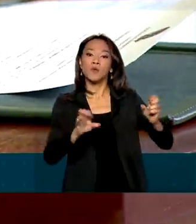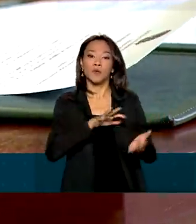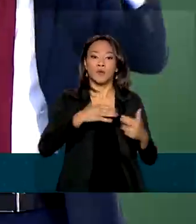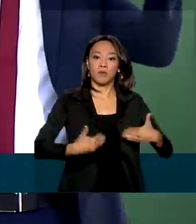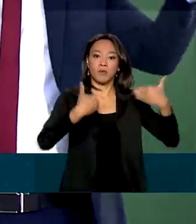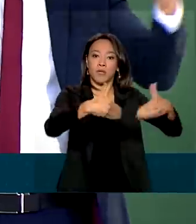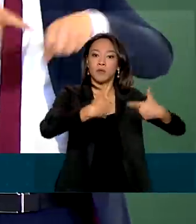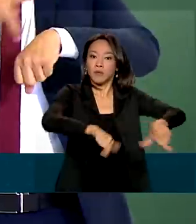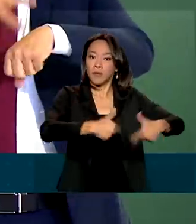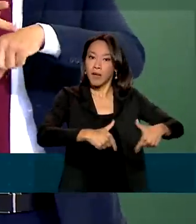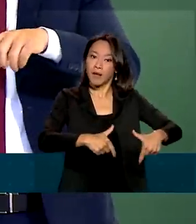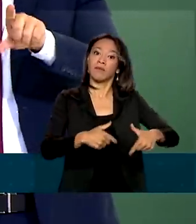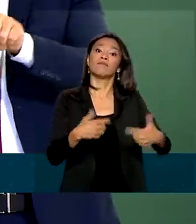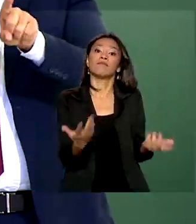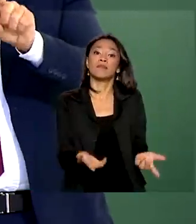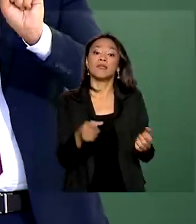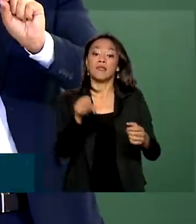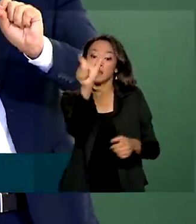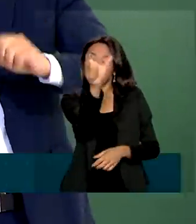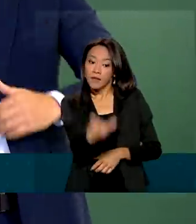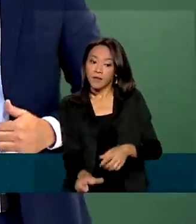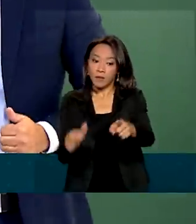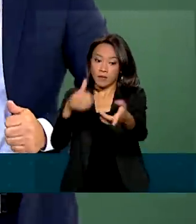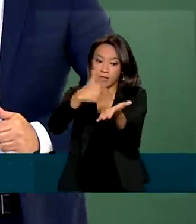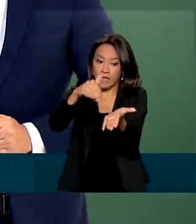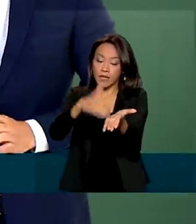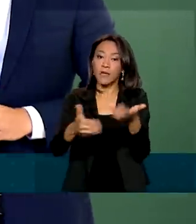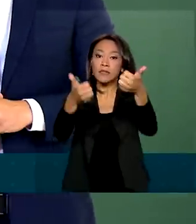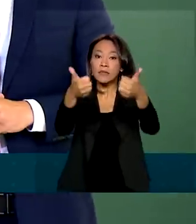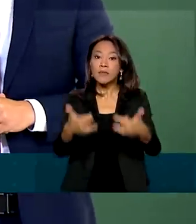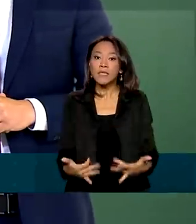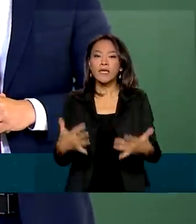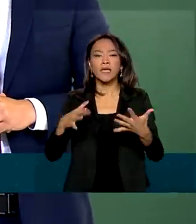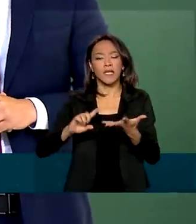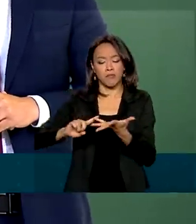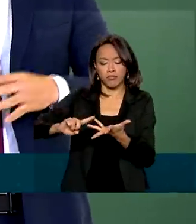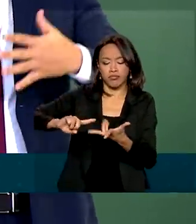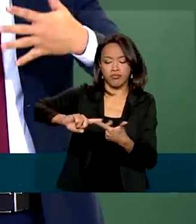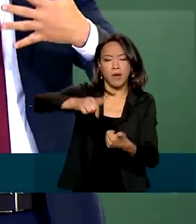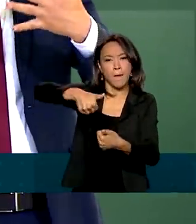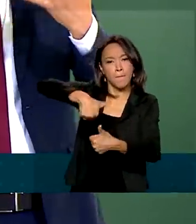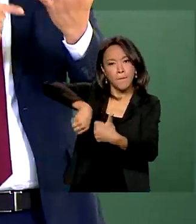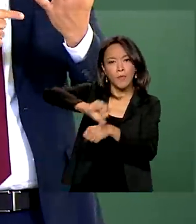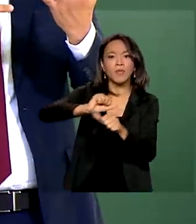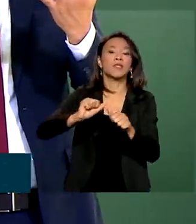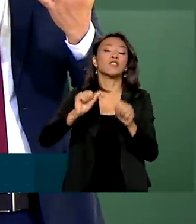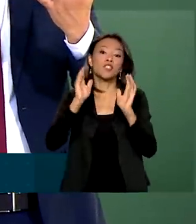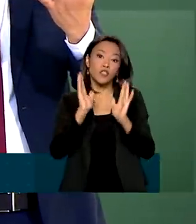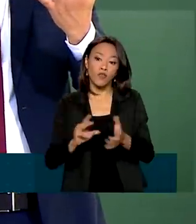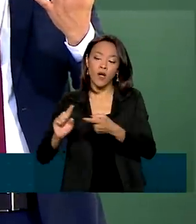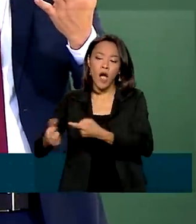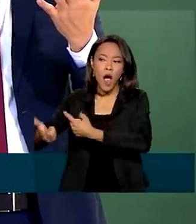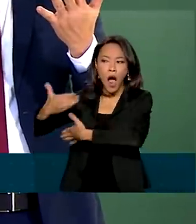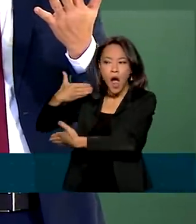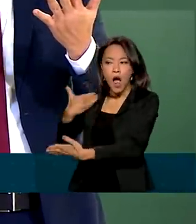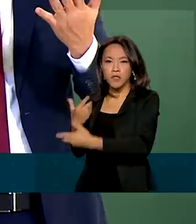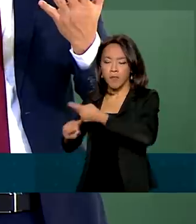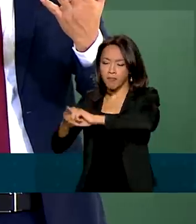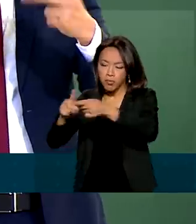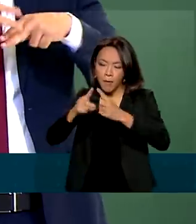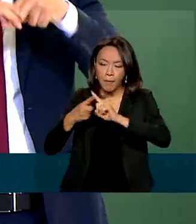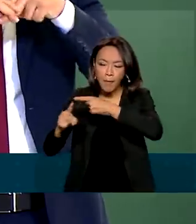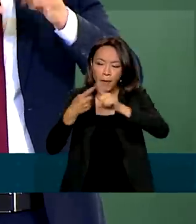e Emprego o secretário-executivo da pasta explica que todas as alterações foram amplamente discutidas